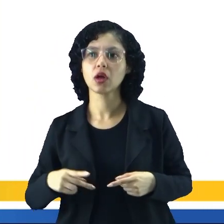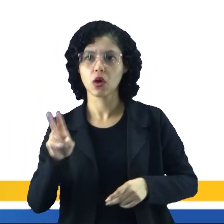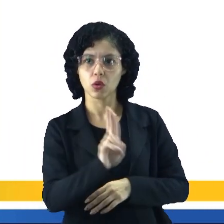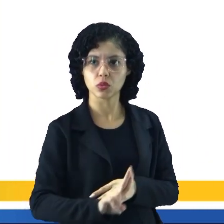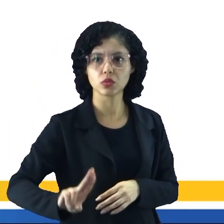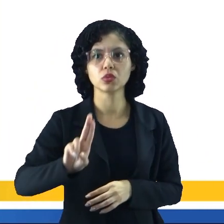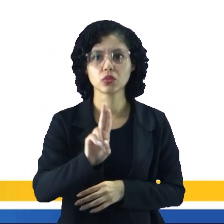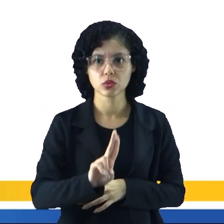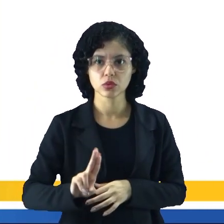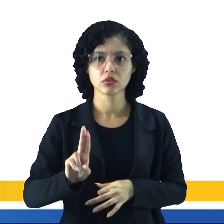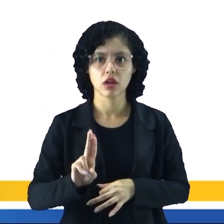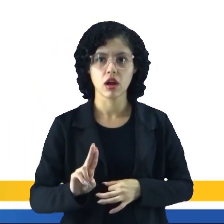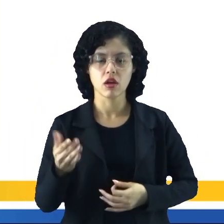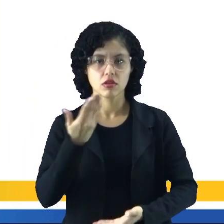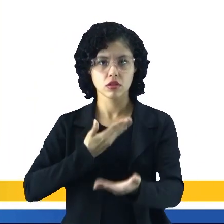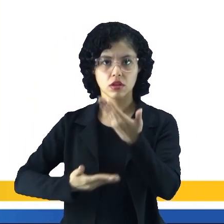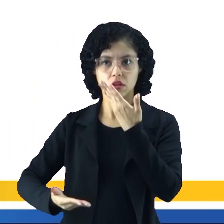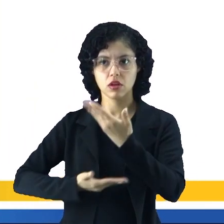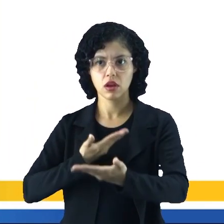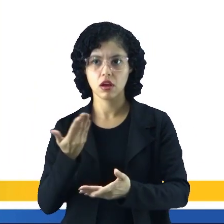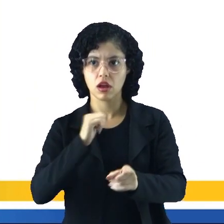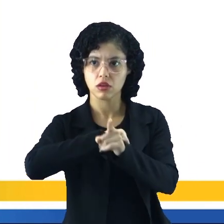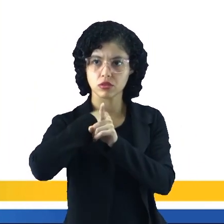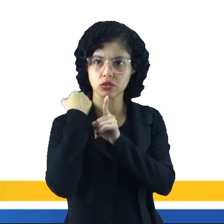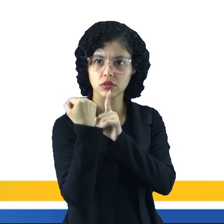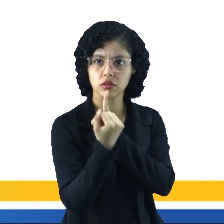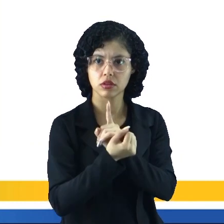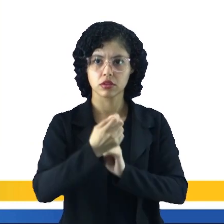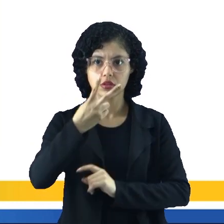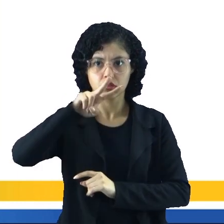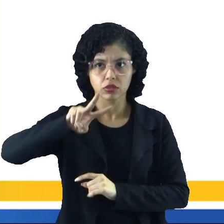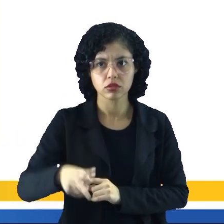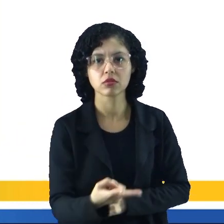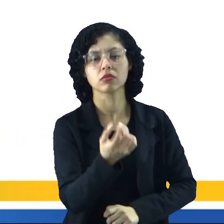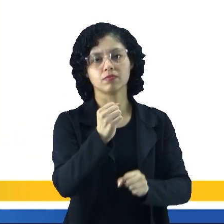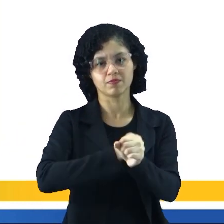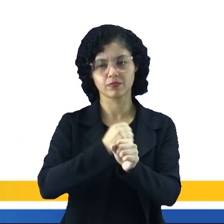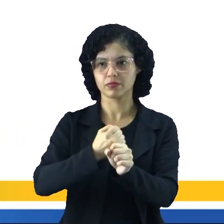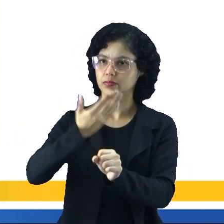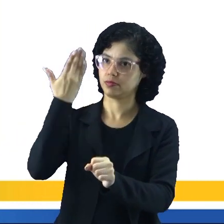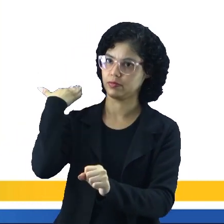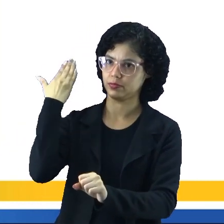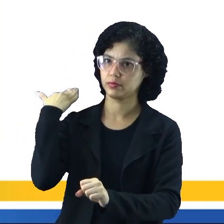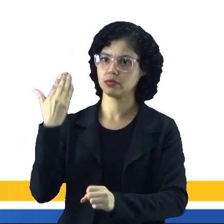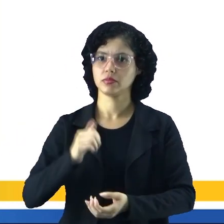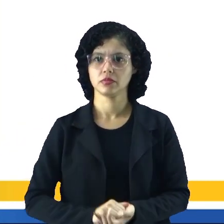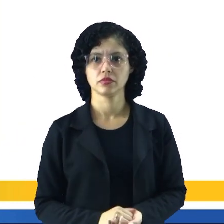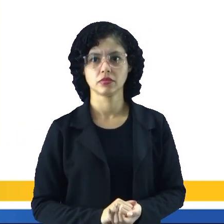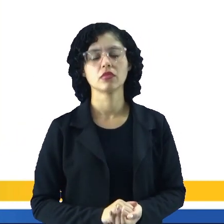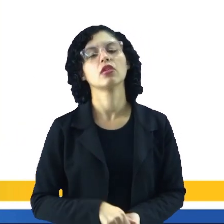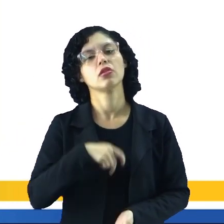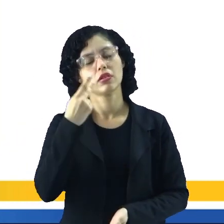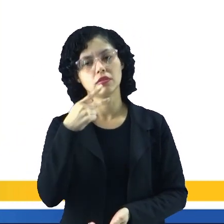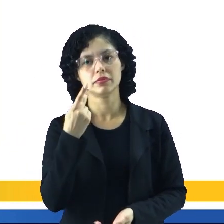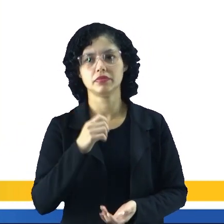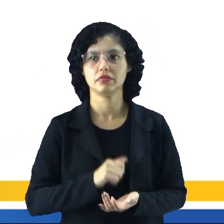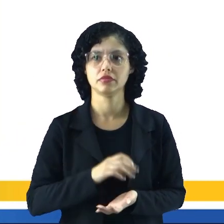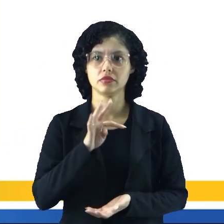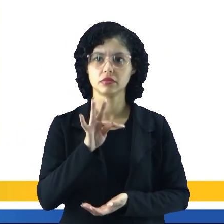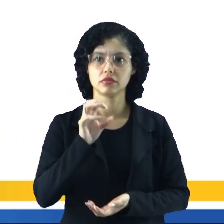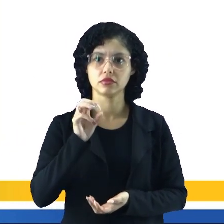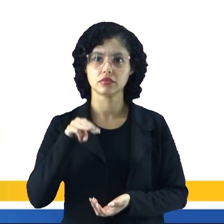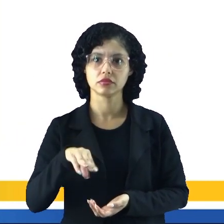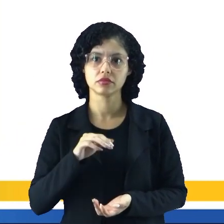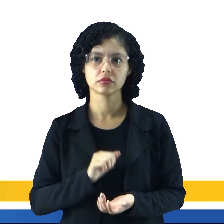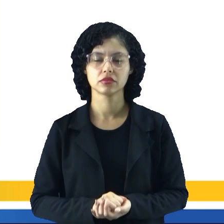usam ferramentas de interação social há mais de dois mil anos é o que afirma tão